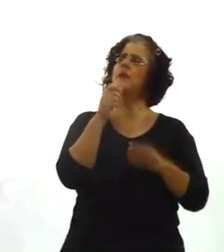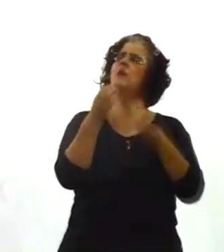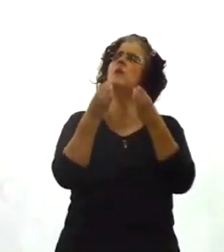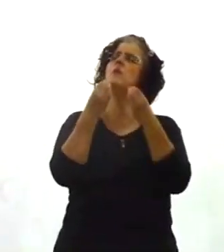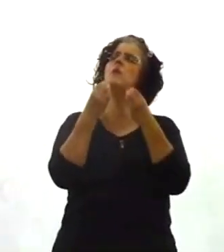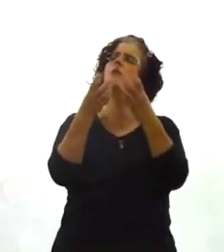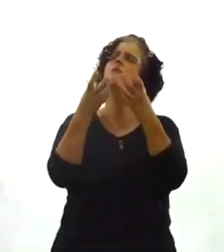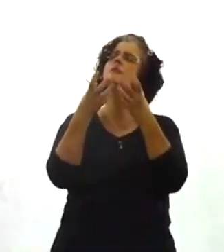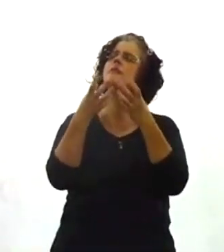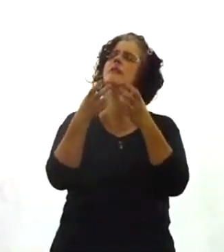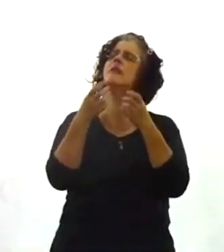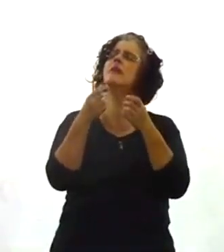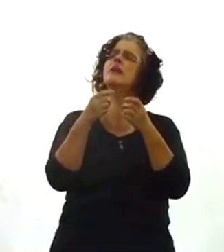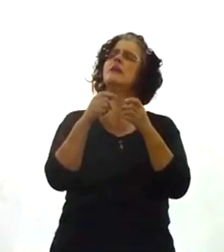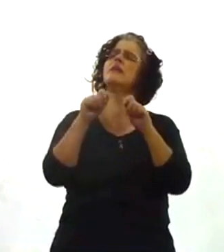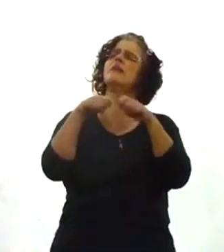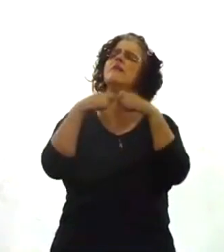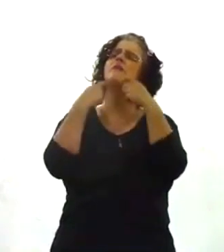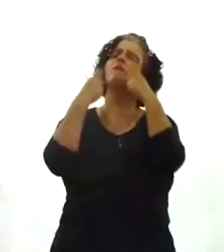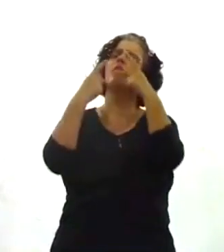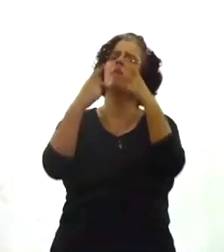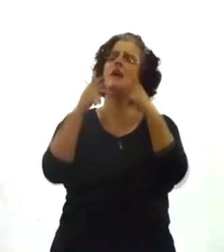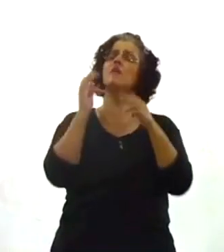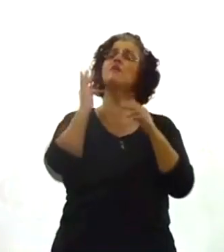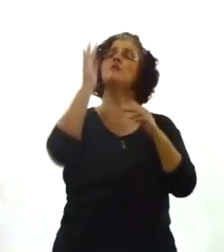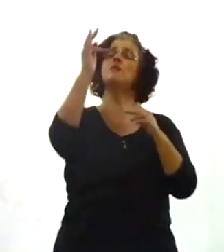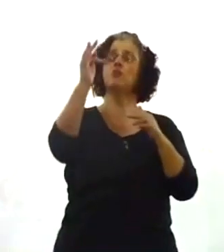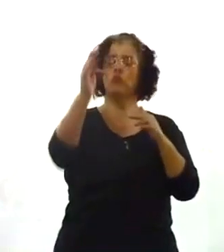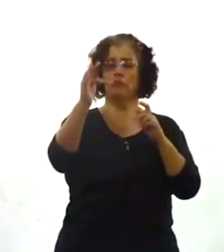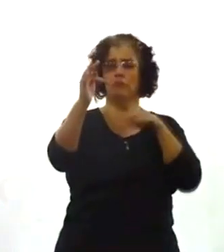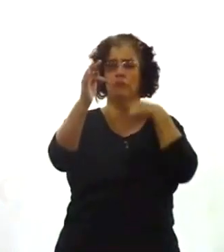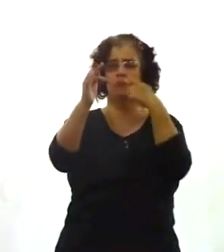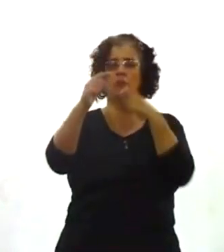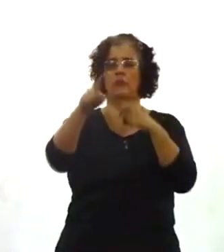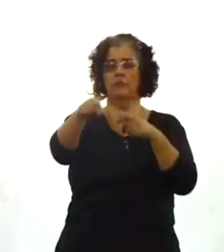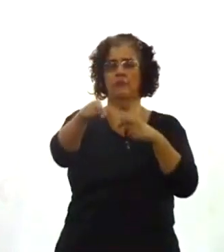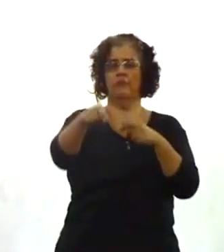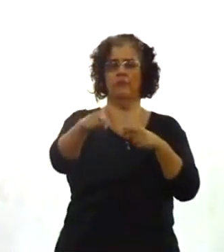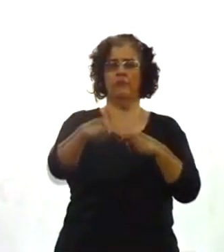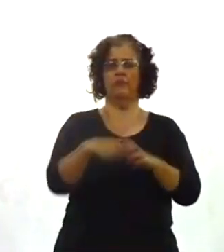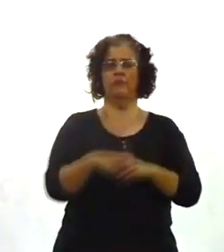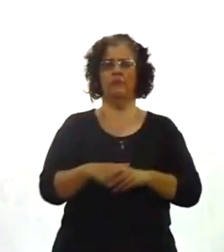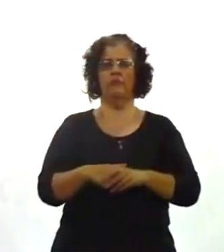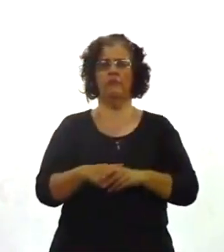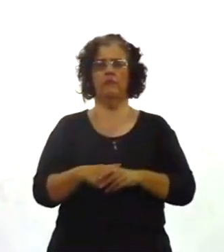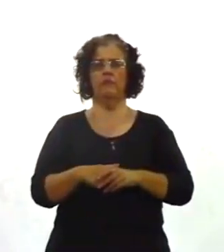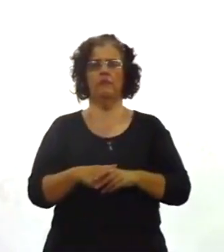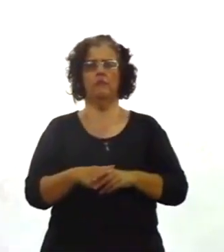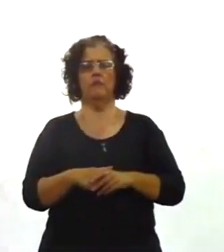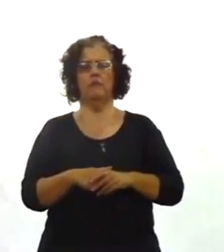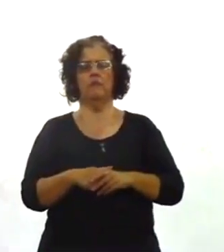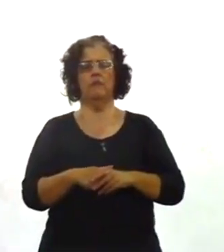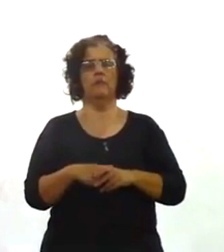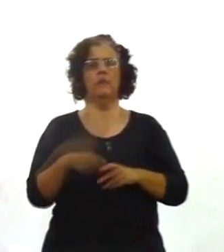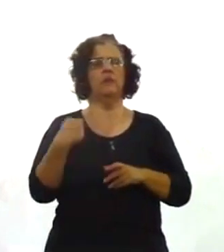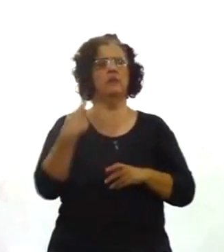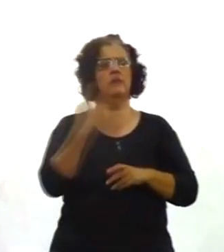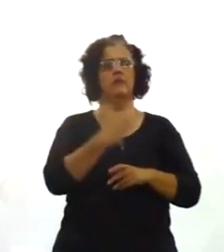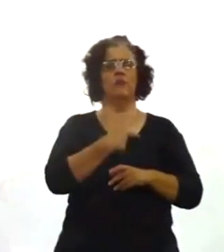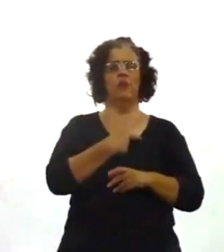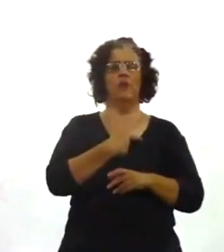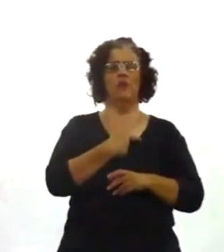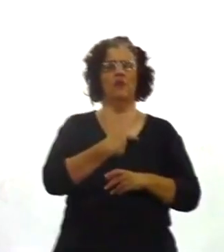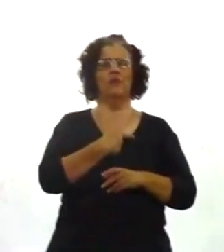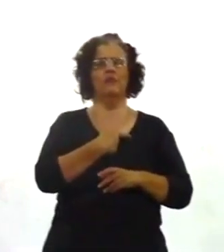palavras? Ele disse assim, nós vivemos numa lata totalmente amassada,